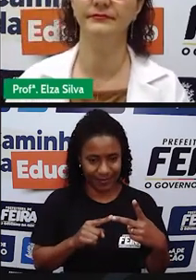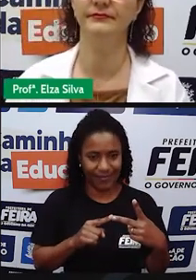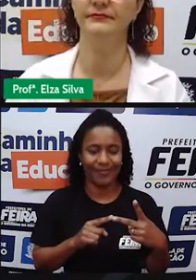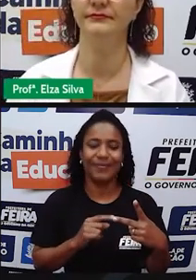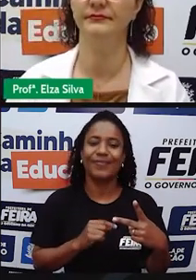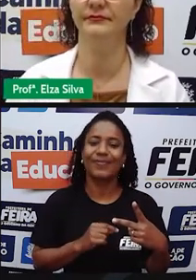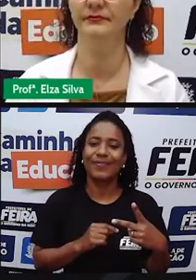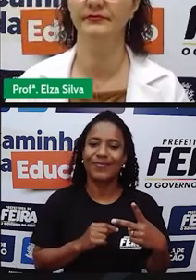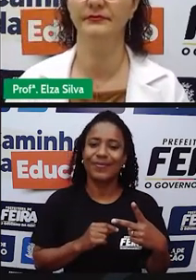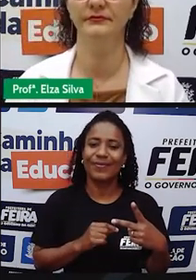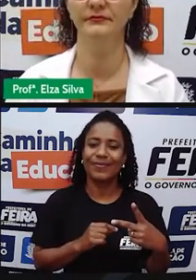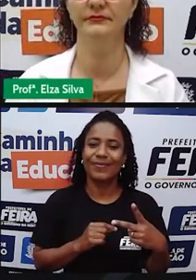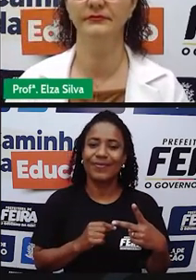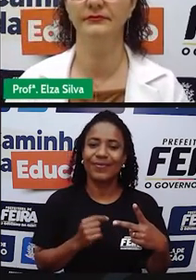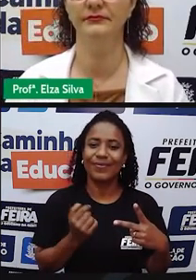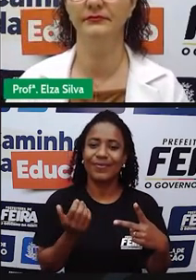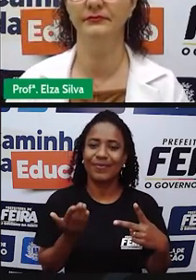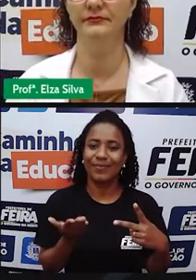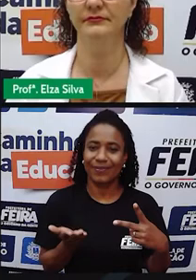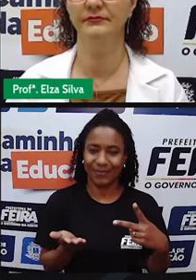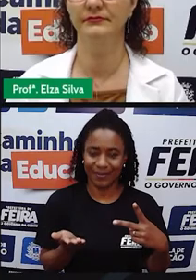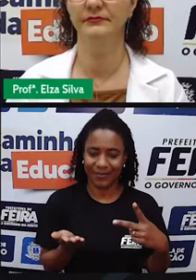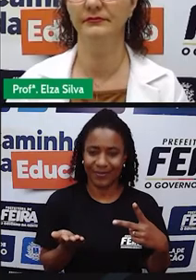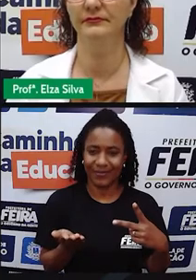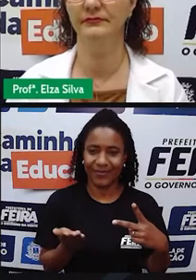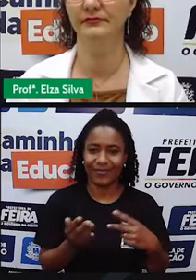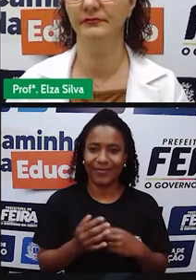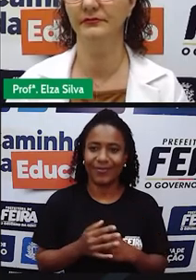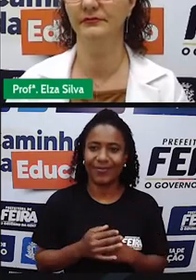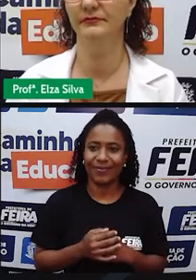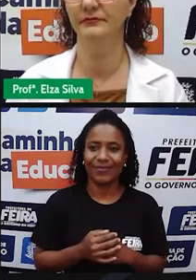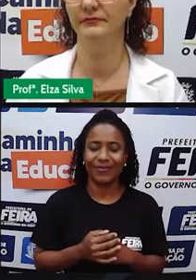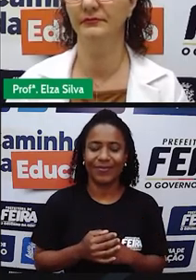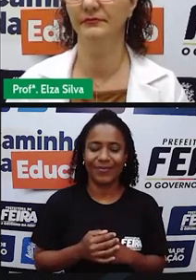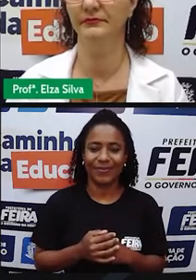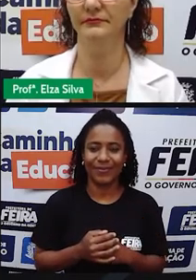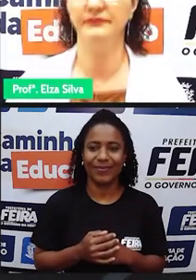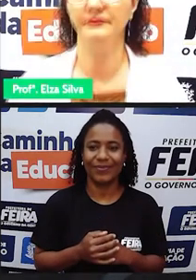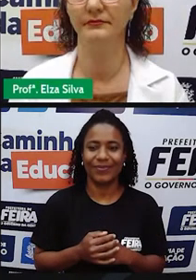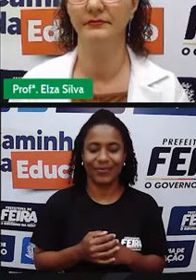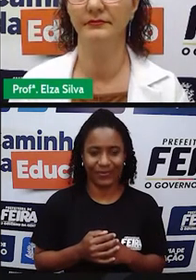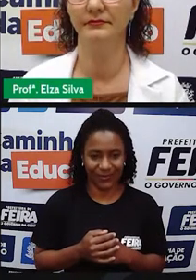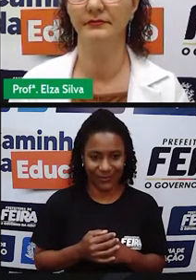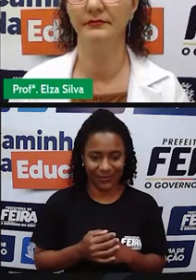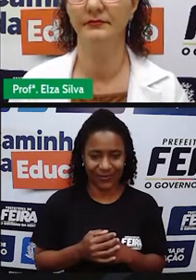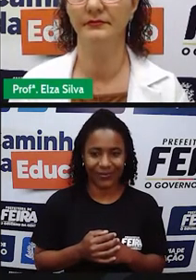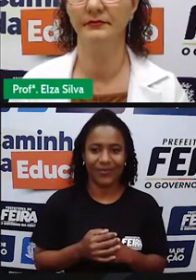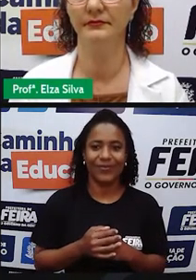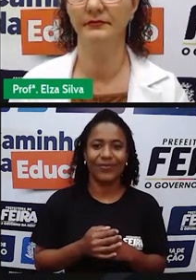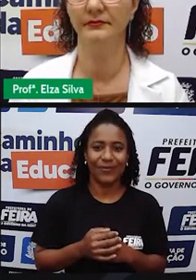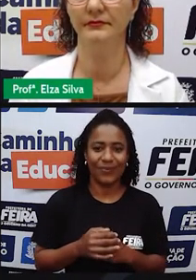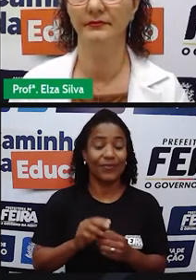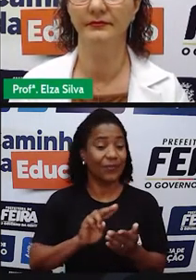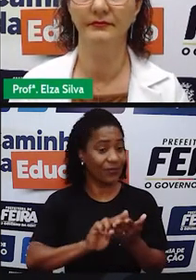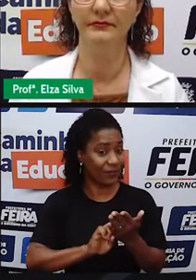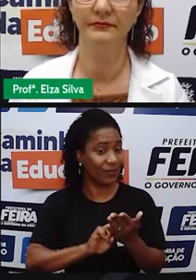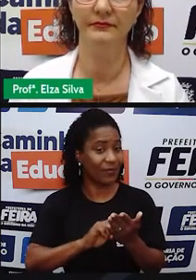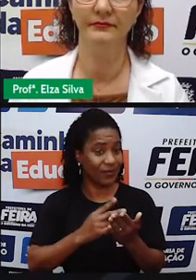persuasive resources can you identify in the ad? Que